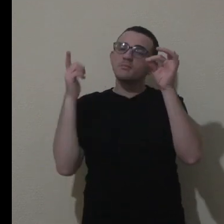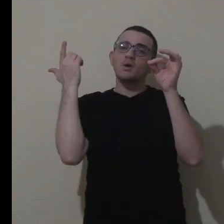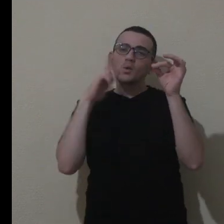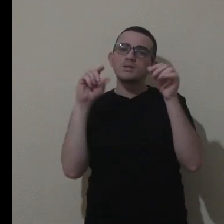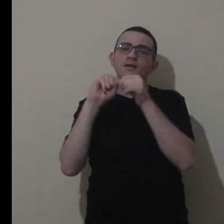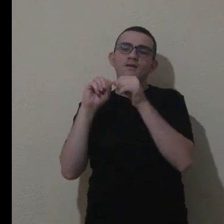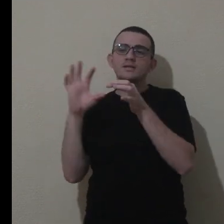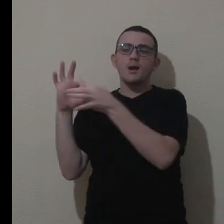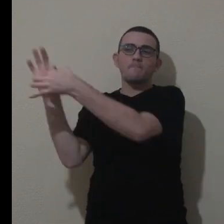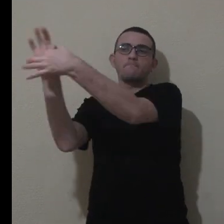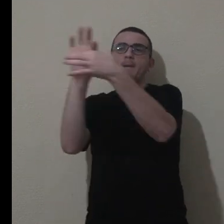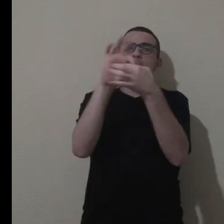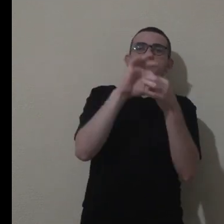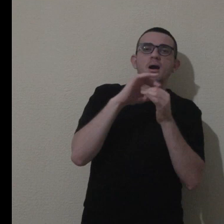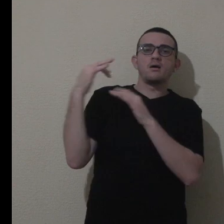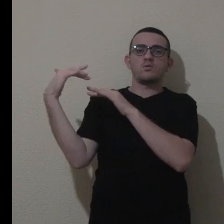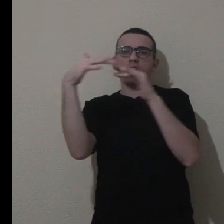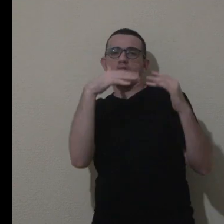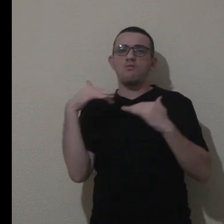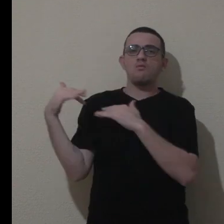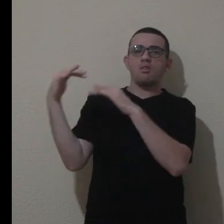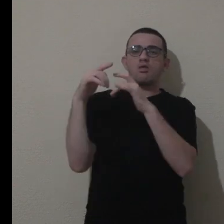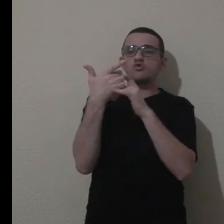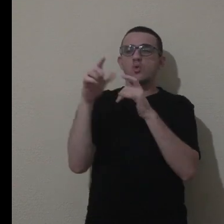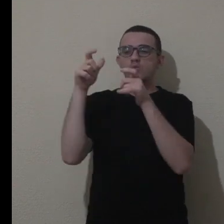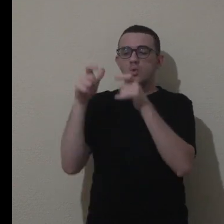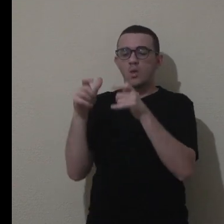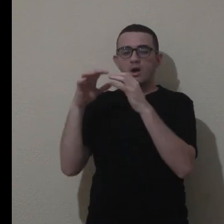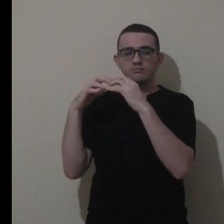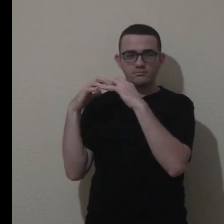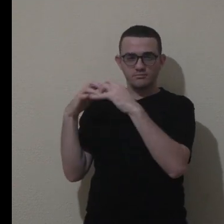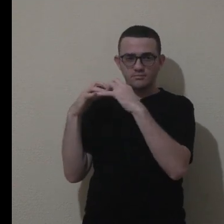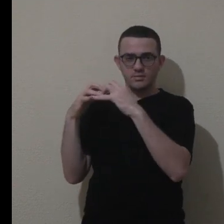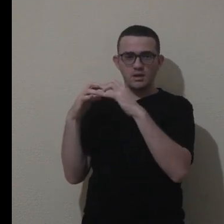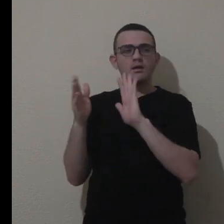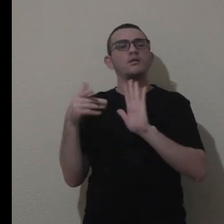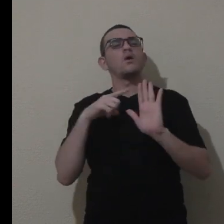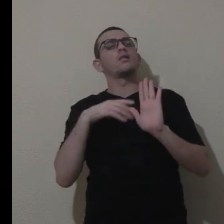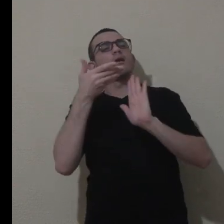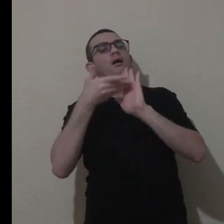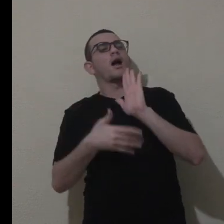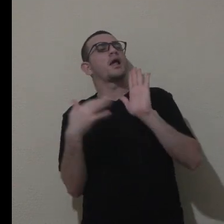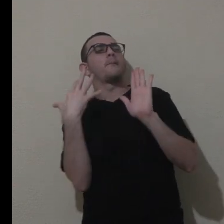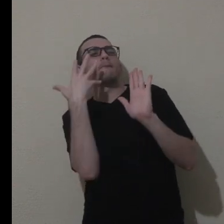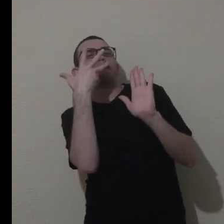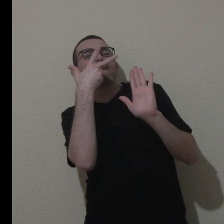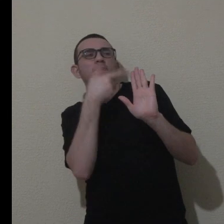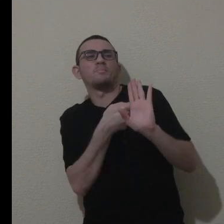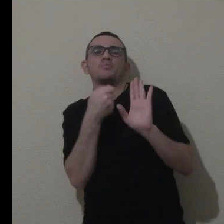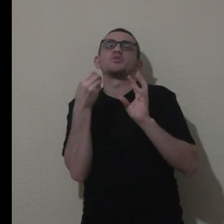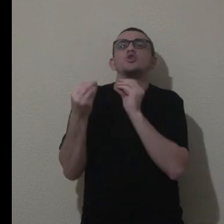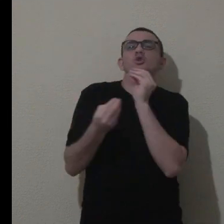a conexão com os outros neurônios e outras partes do cérebro. Então, aqui está um modelinho bonitinho,